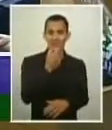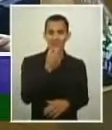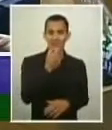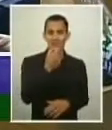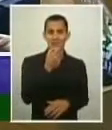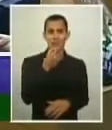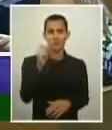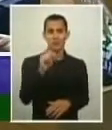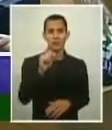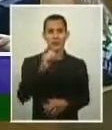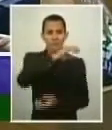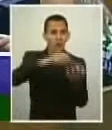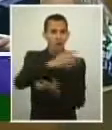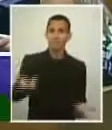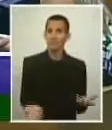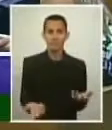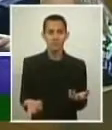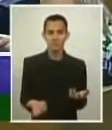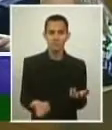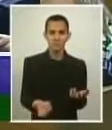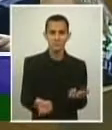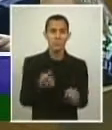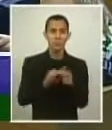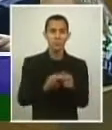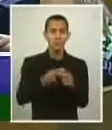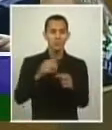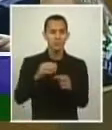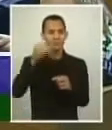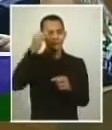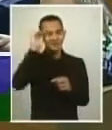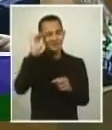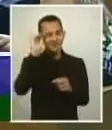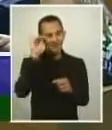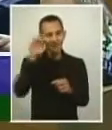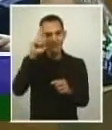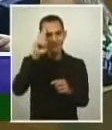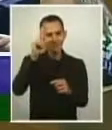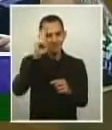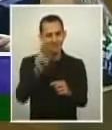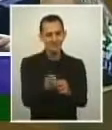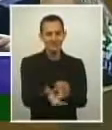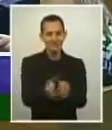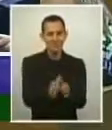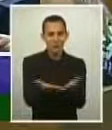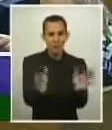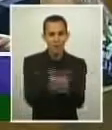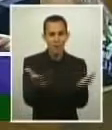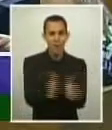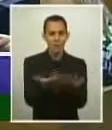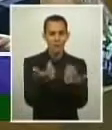aristocrática era revolucionário é porque o camponeses o servo se vocês fossem camponeses e serve